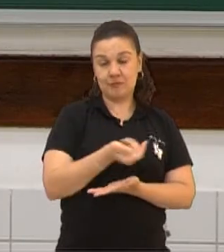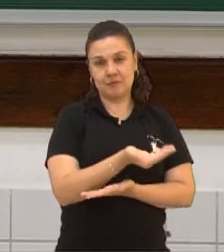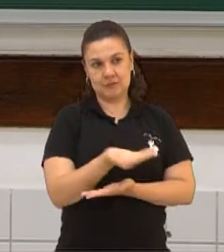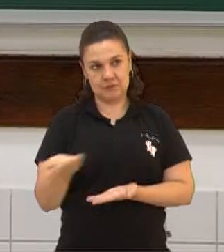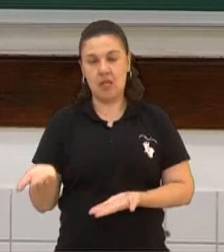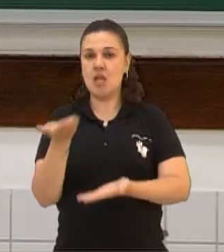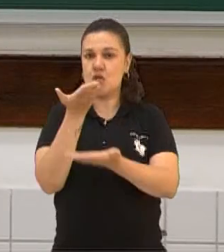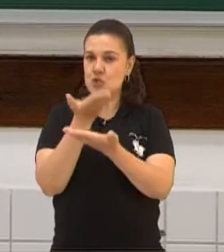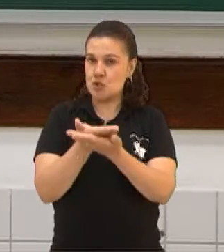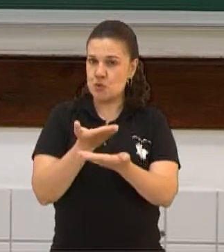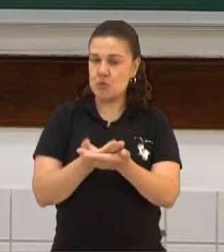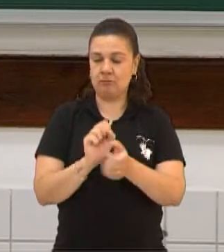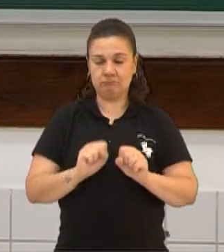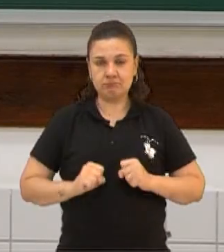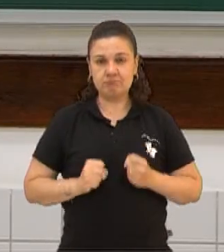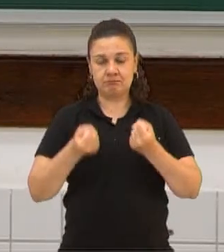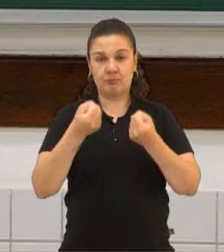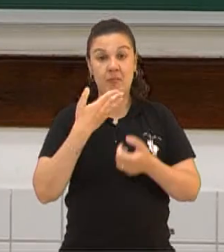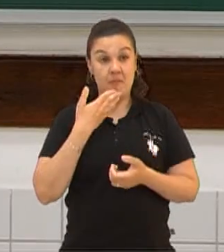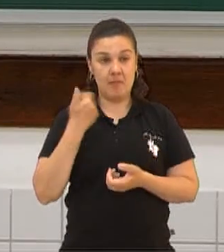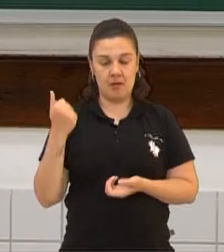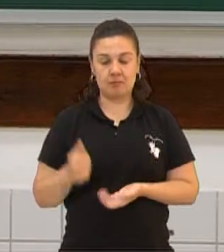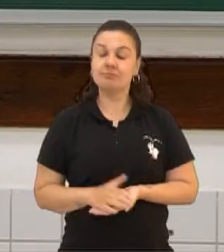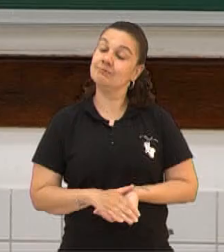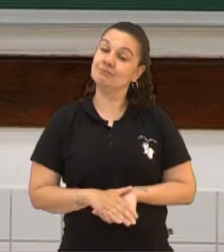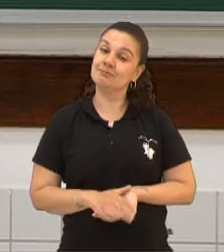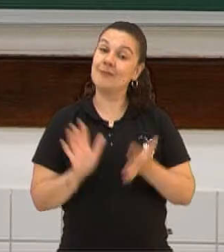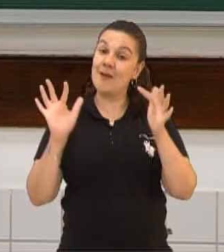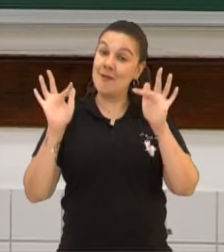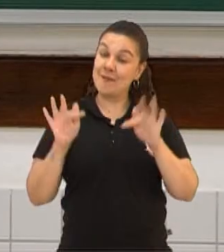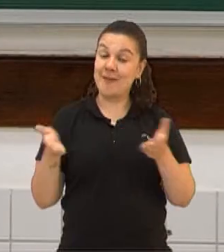assim, estudando e dando o seu melhor. E